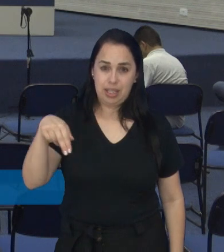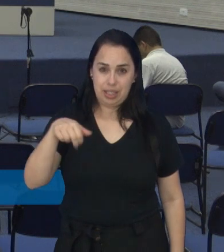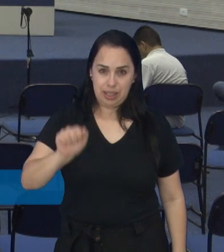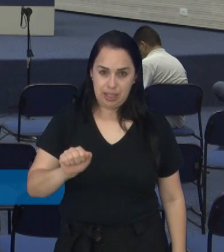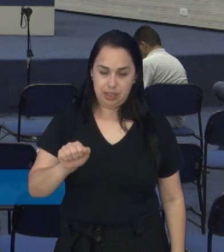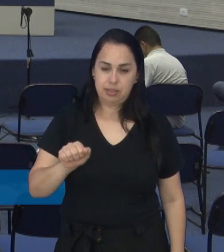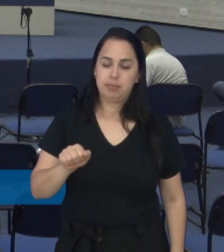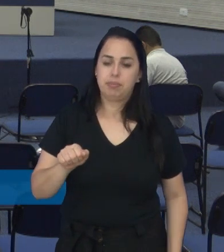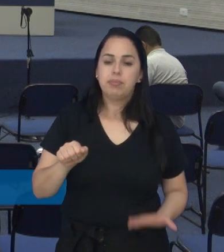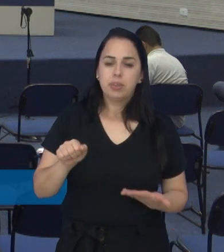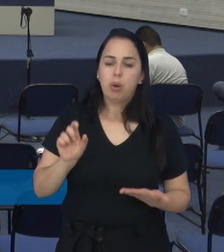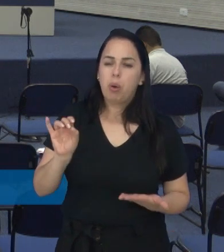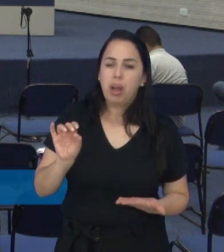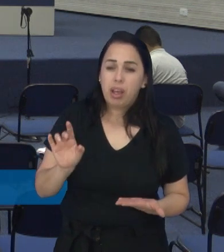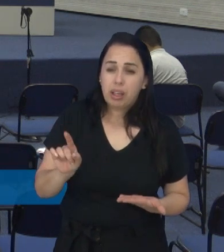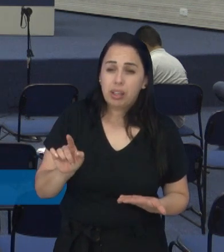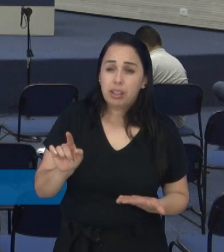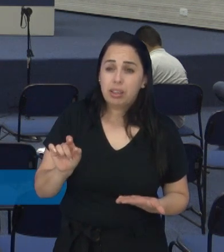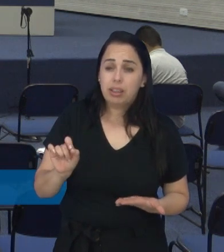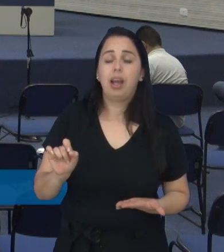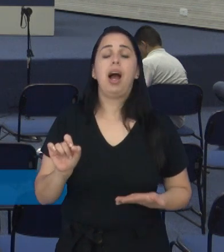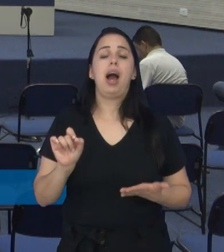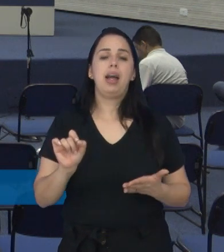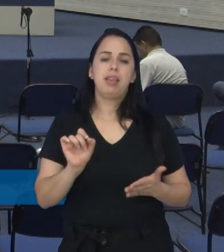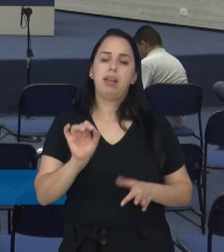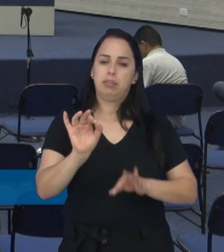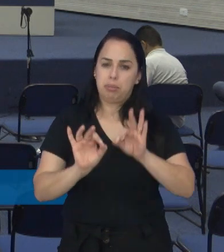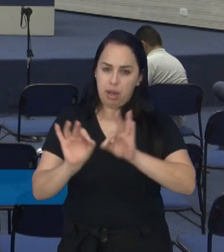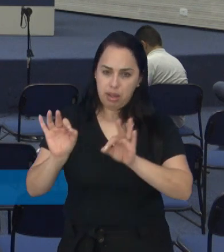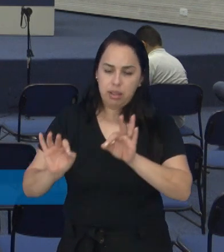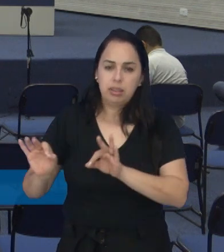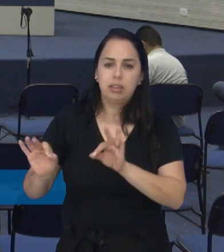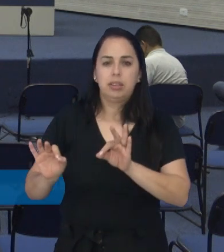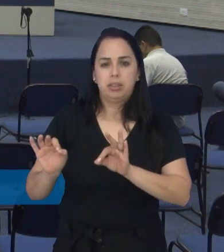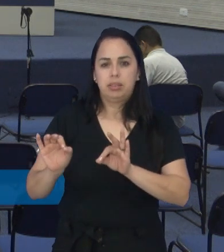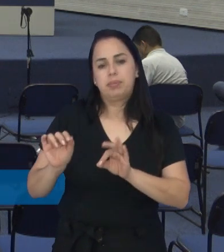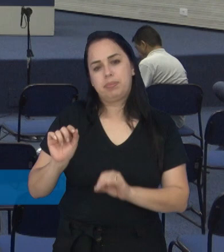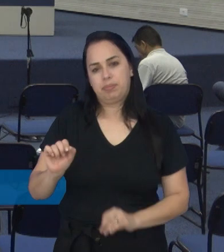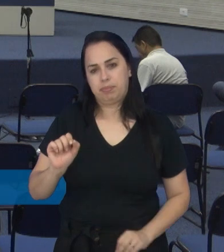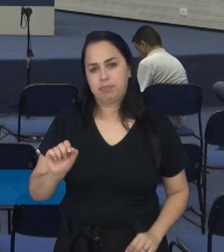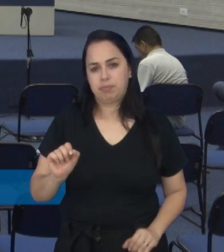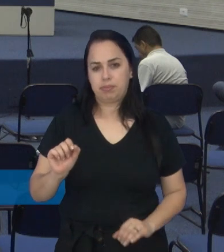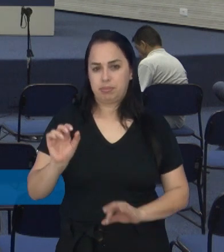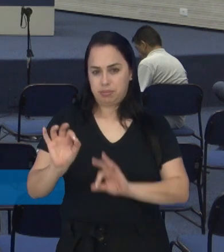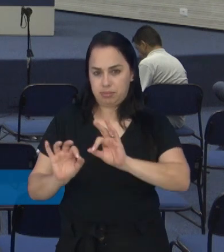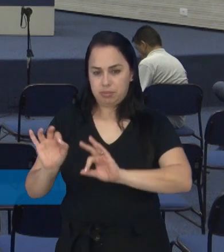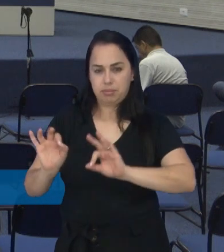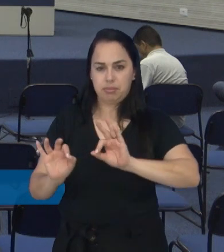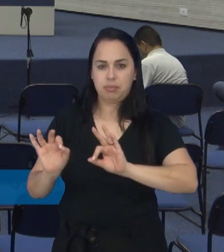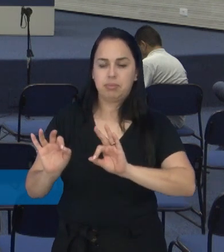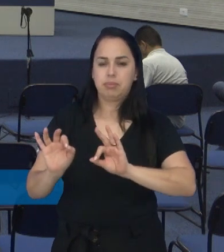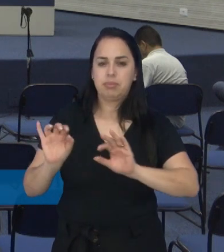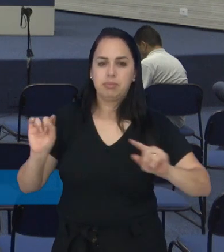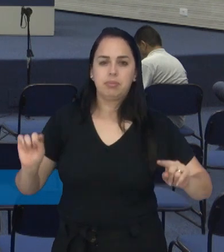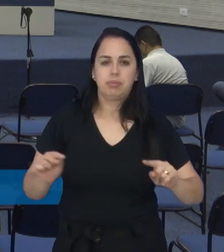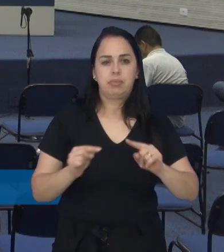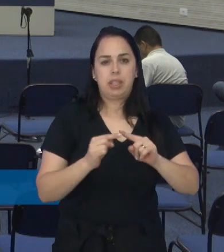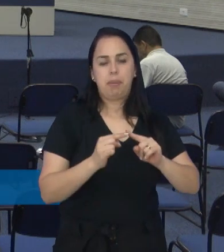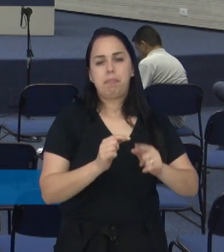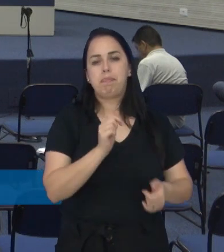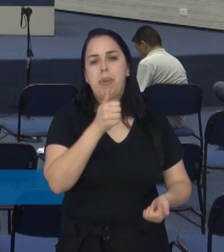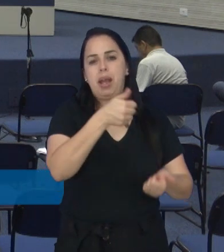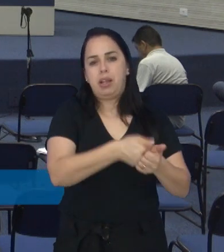Oi do fator de planejamento exatamente que o fator de planejamento dela ela tá associada ao Aquarius